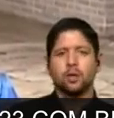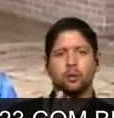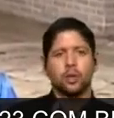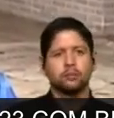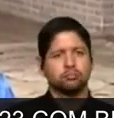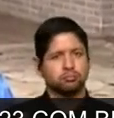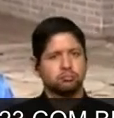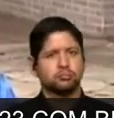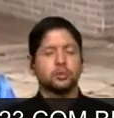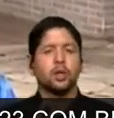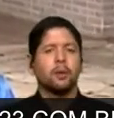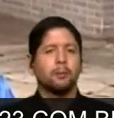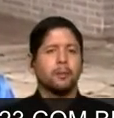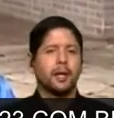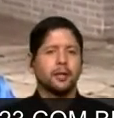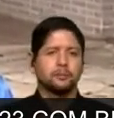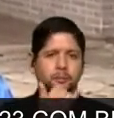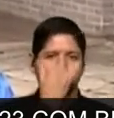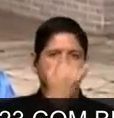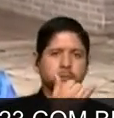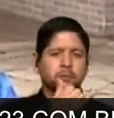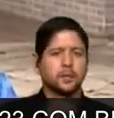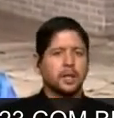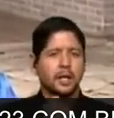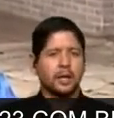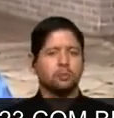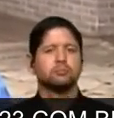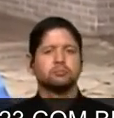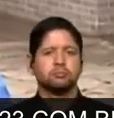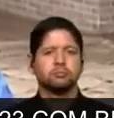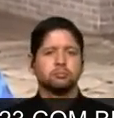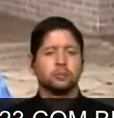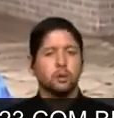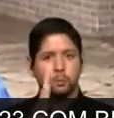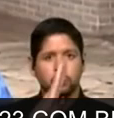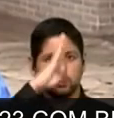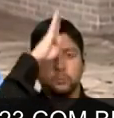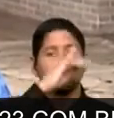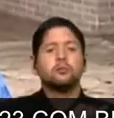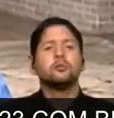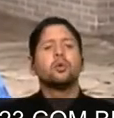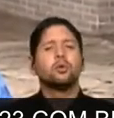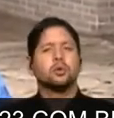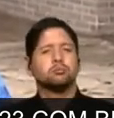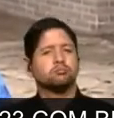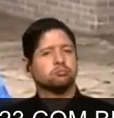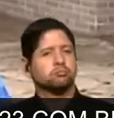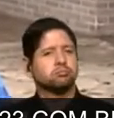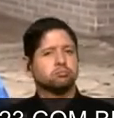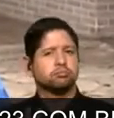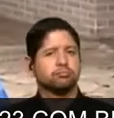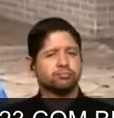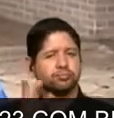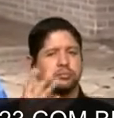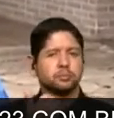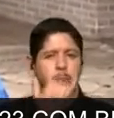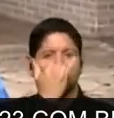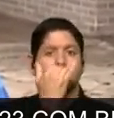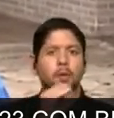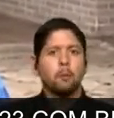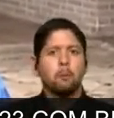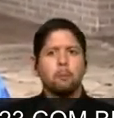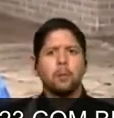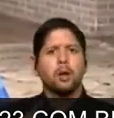de idade. Só perdem para os acidentes de trânsito. Segundo os bombeiros, a quantidade desse tipo de ocorrência